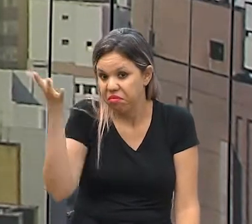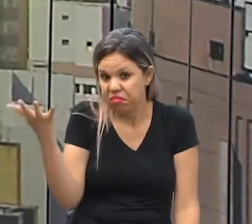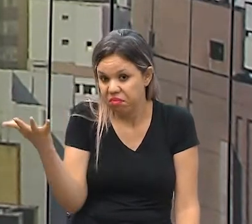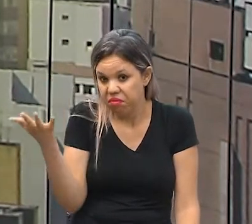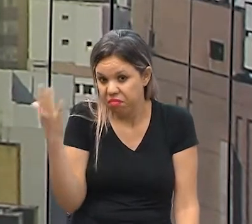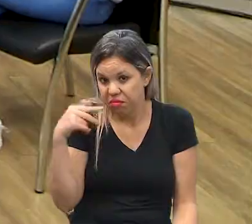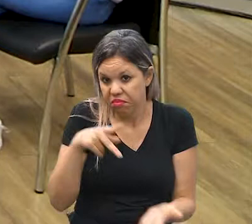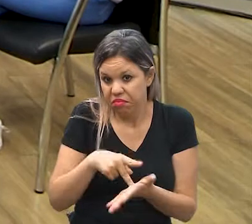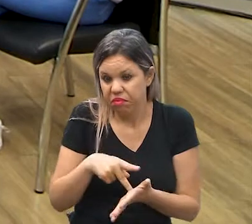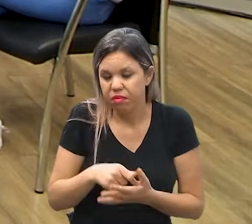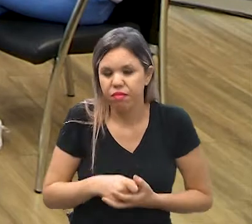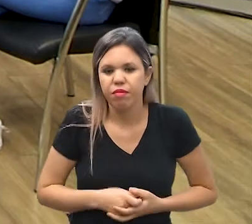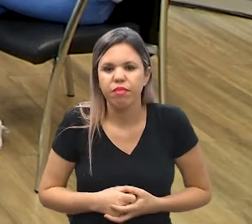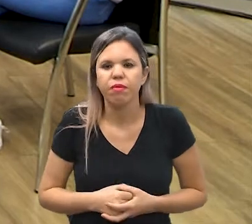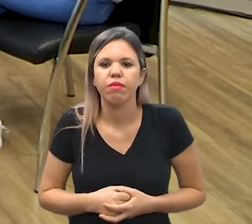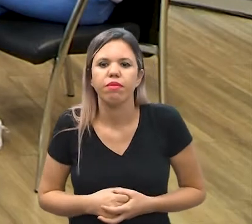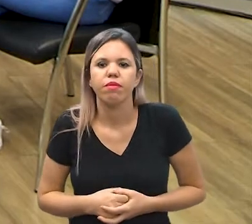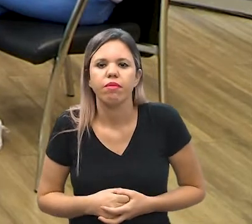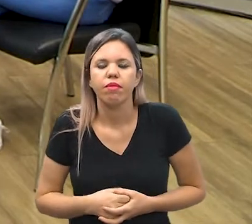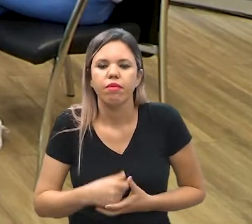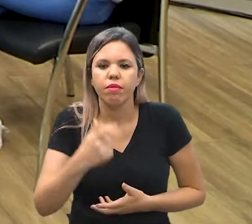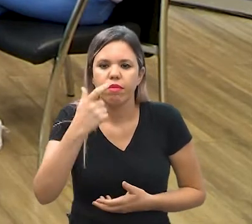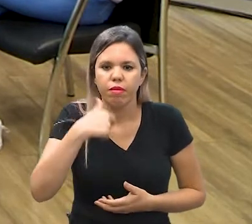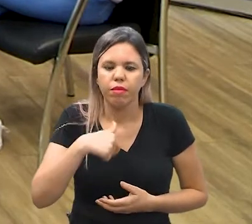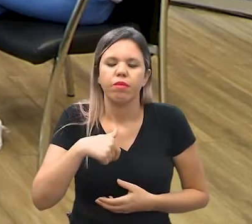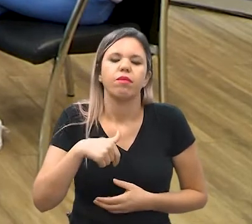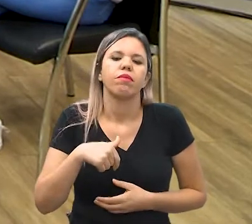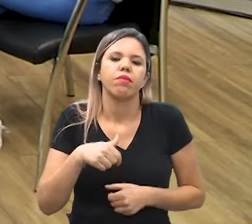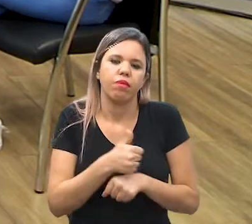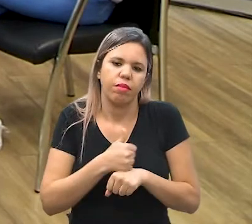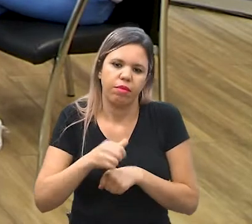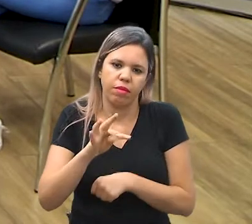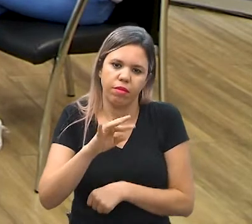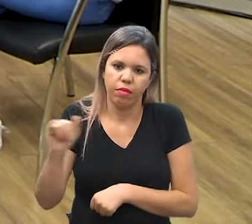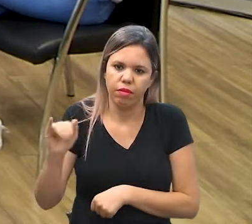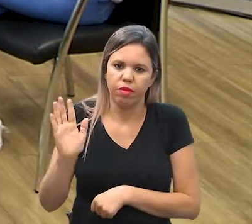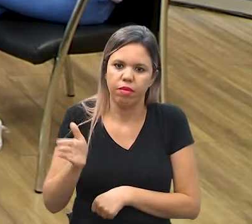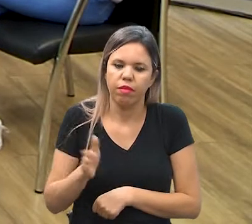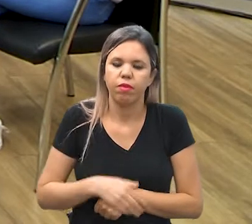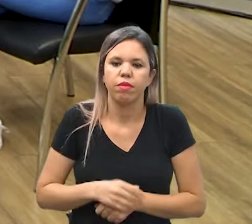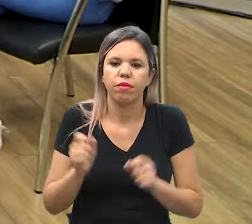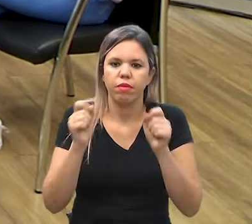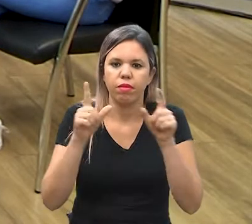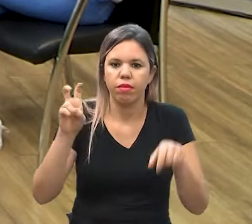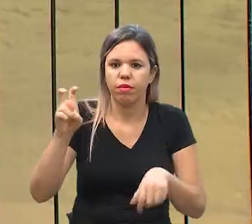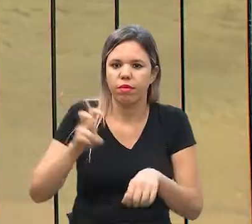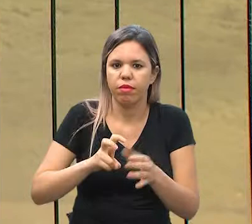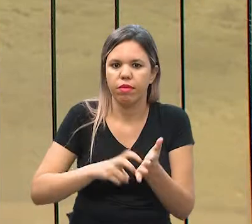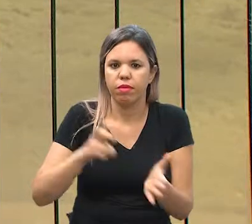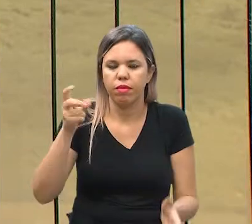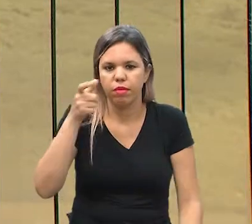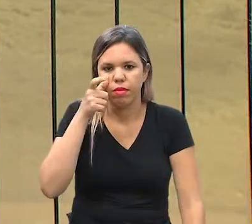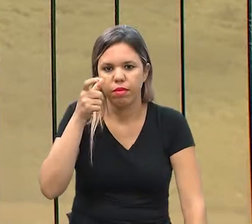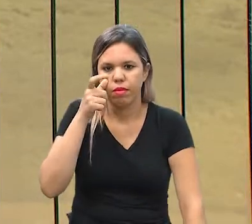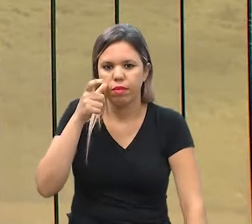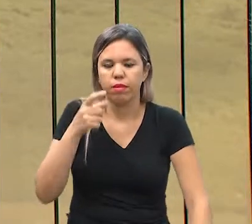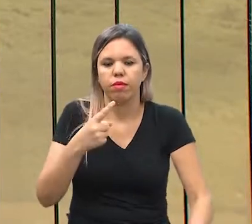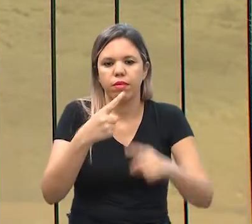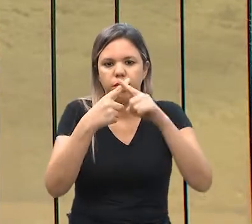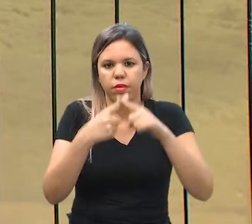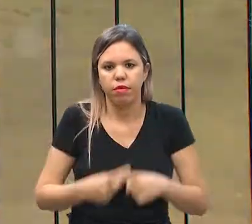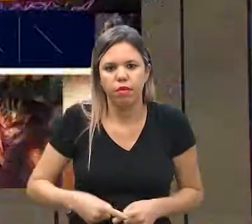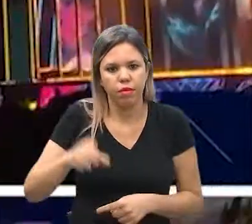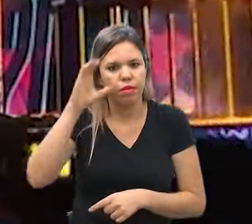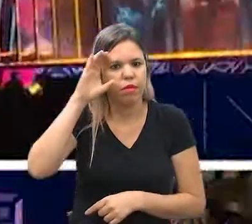mas que é verdade. Sou da área de TI, então já acordei 5 horas da manhã para assistir o campeonato coreano